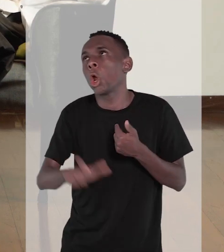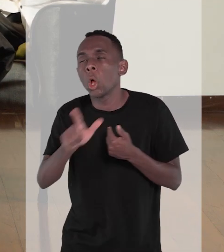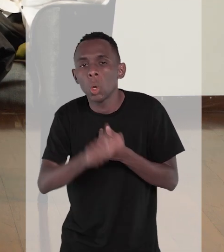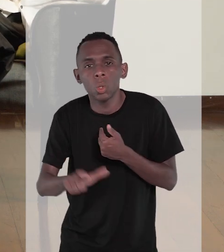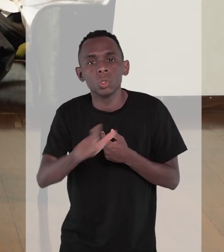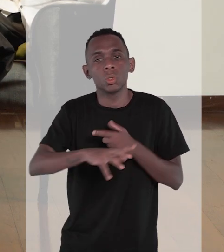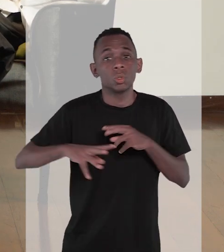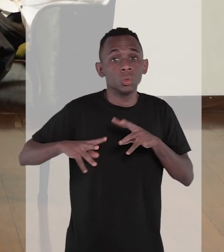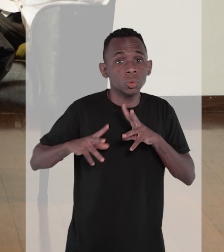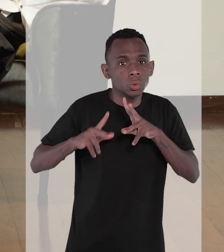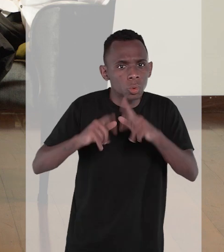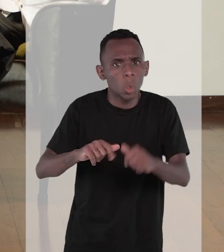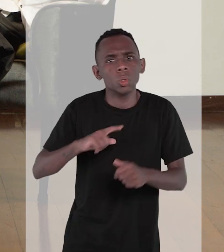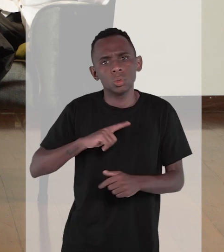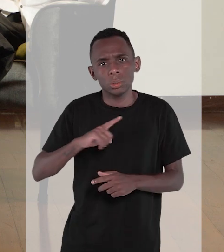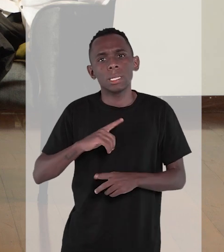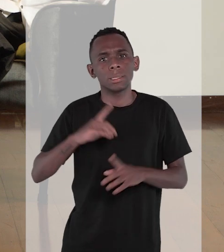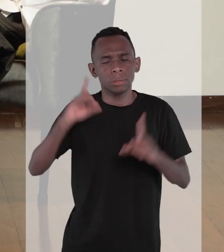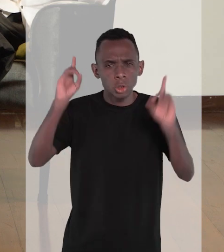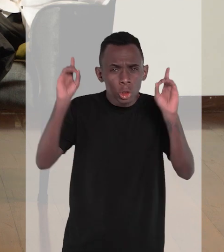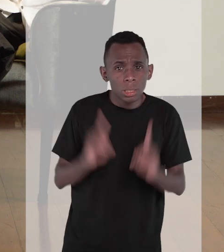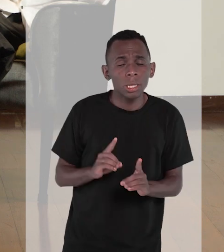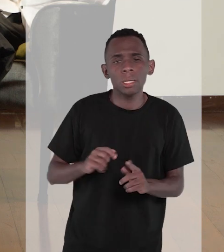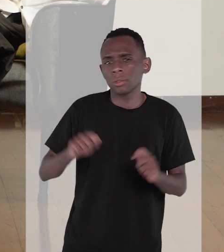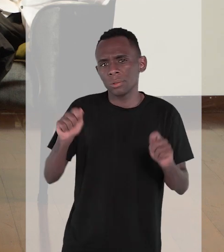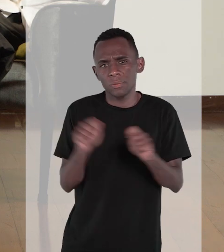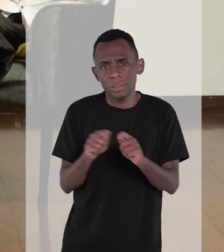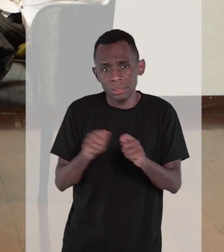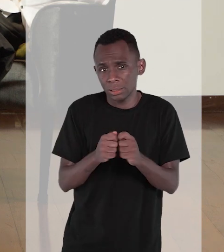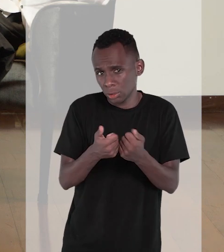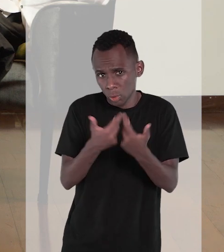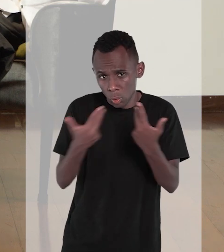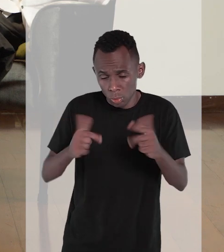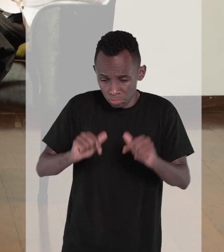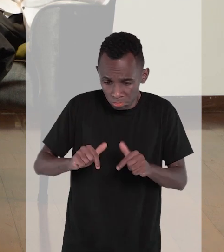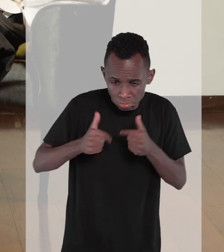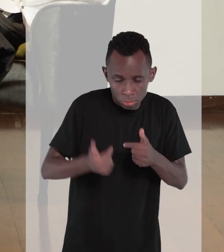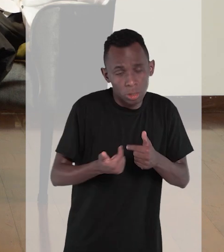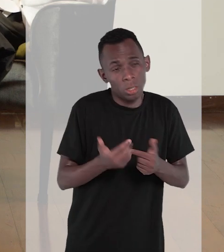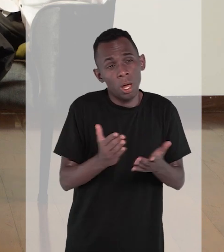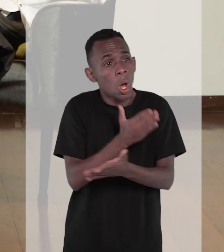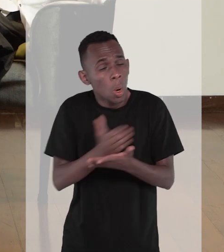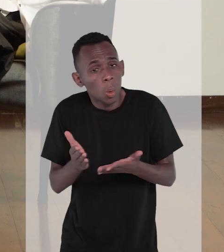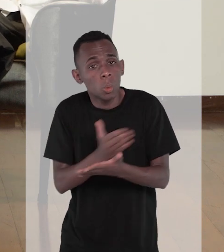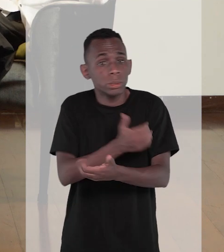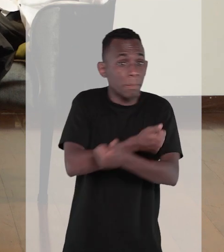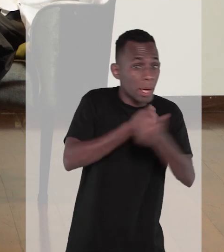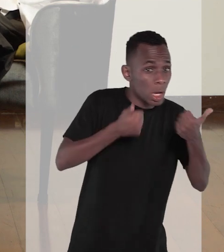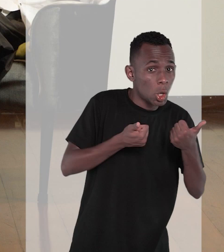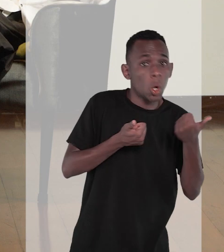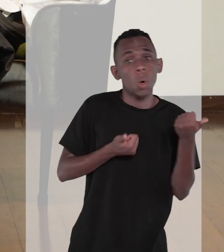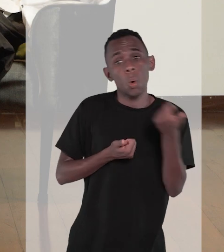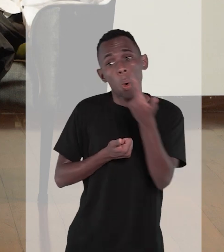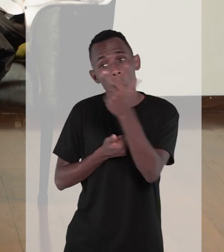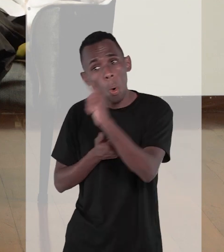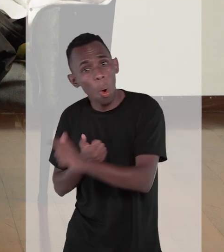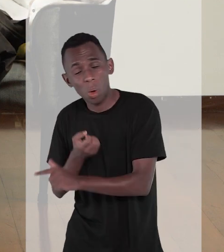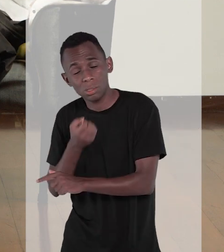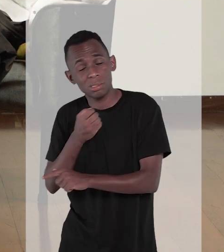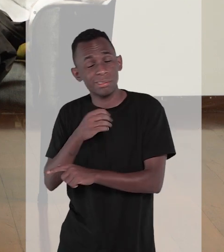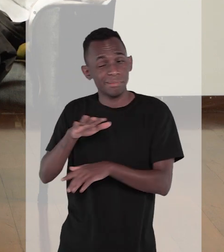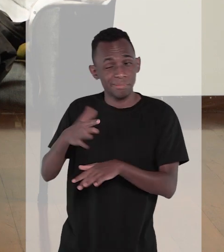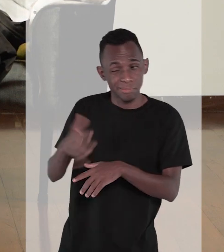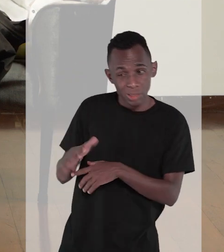É óbvio que todo mundo tem direito de fazer as coisas. Algumas são melhores, outras são